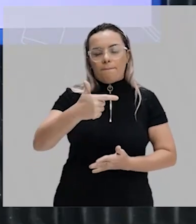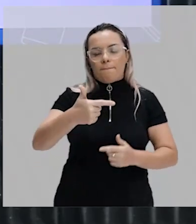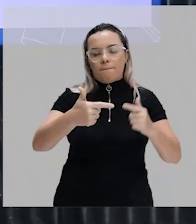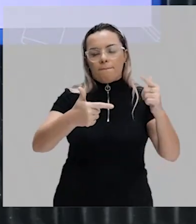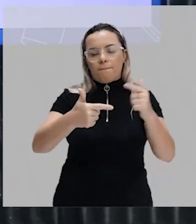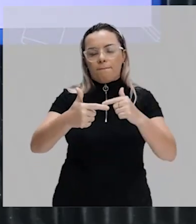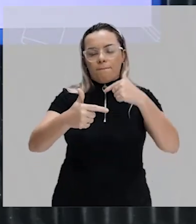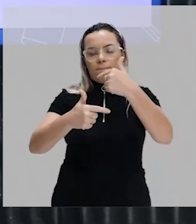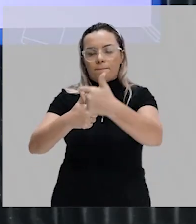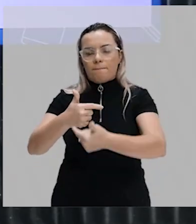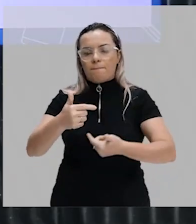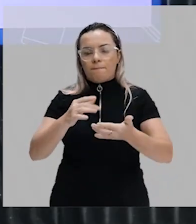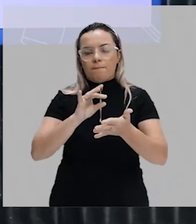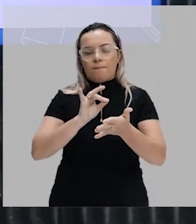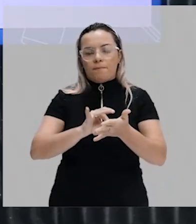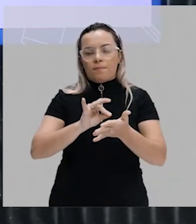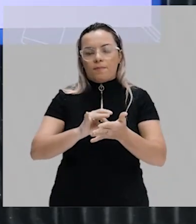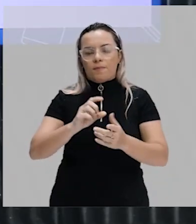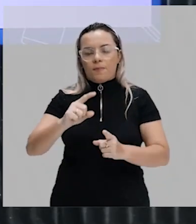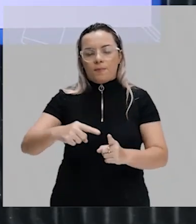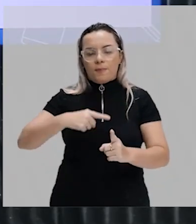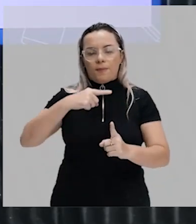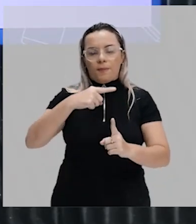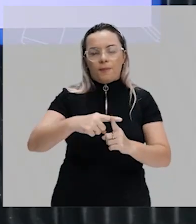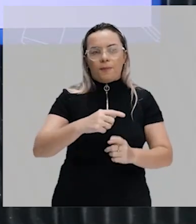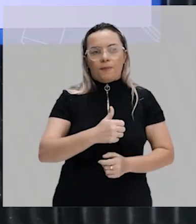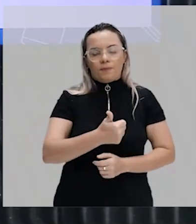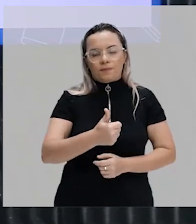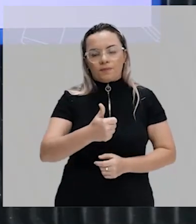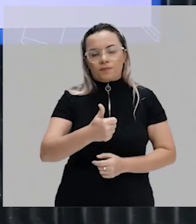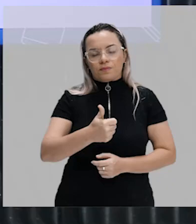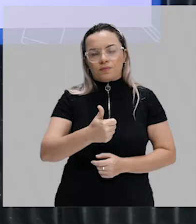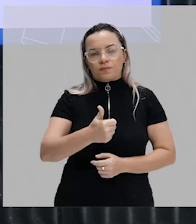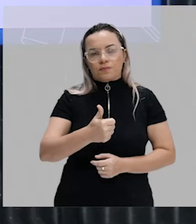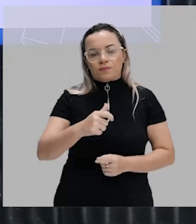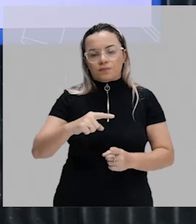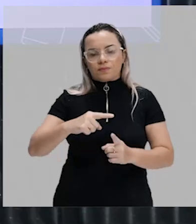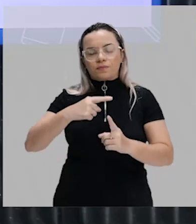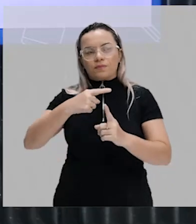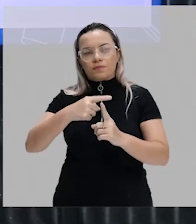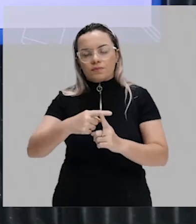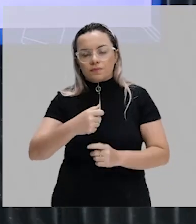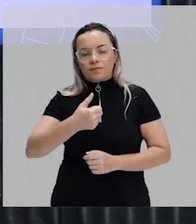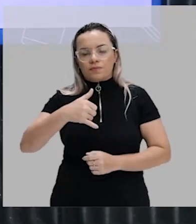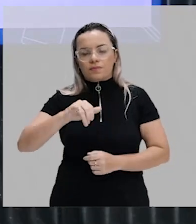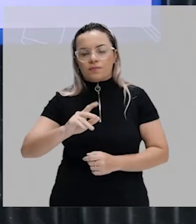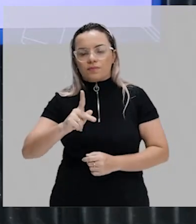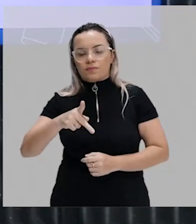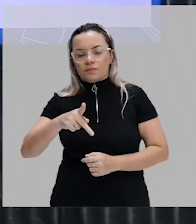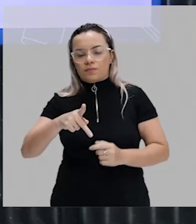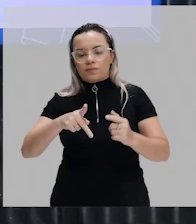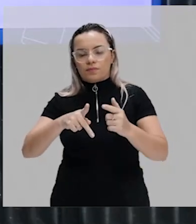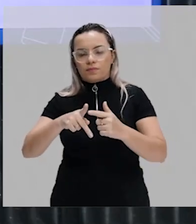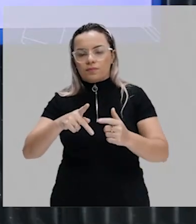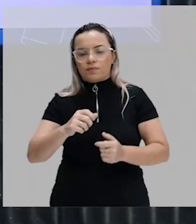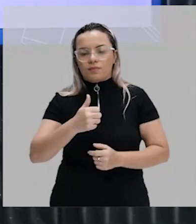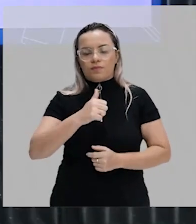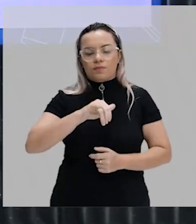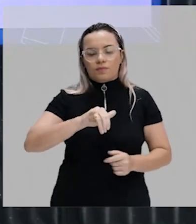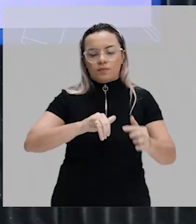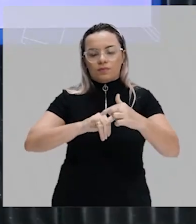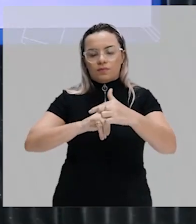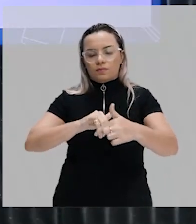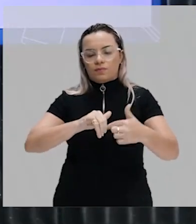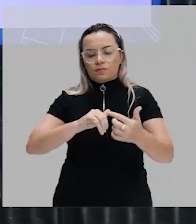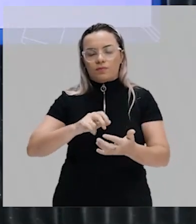na verdade, é a soma de 1 mais o I, a taxa da população, né? Nós colocamos um índice aqui para ficar mais claro